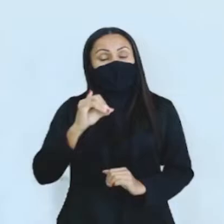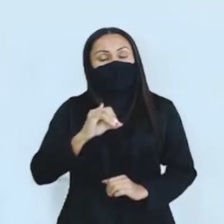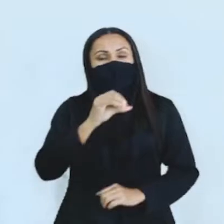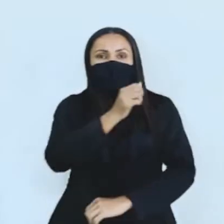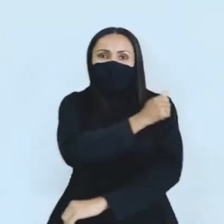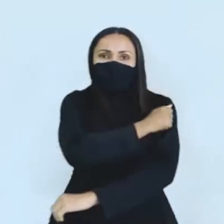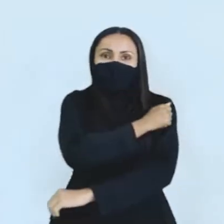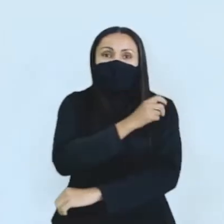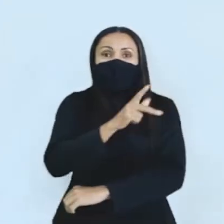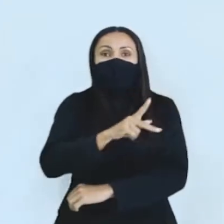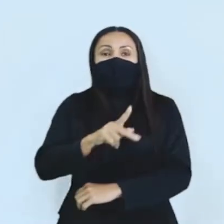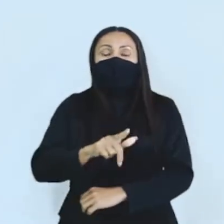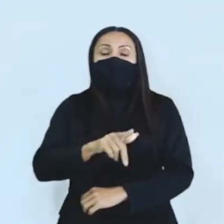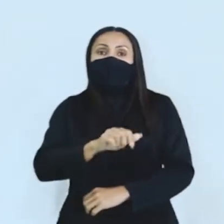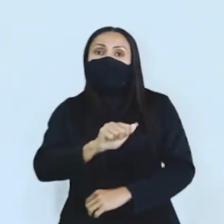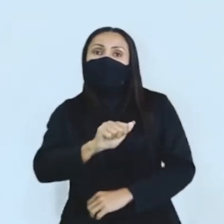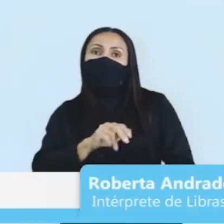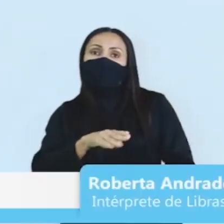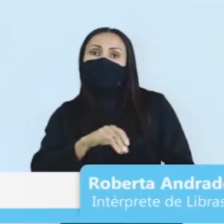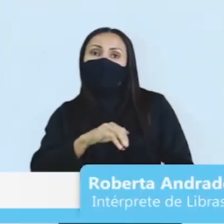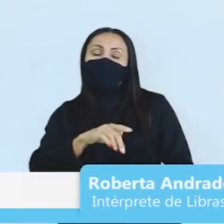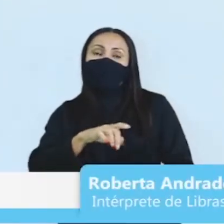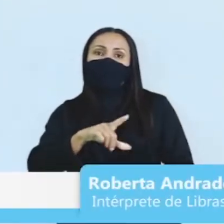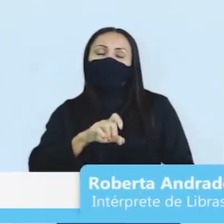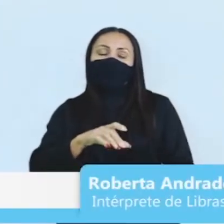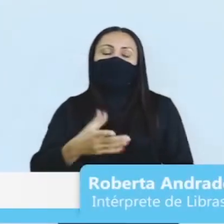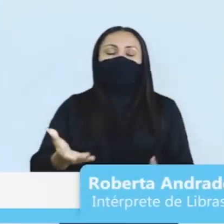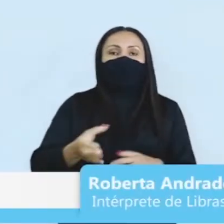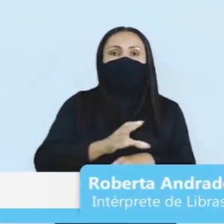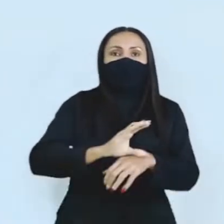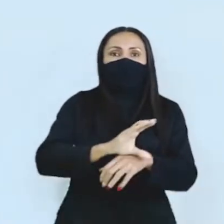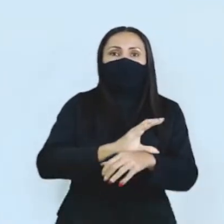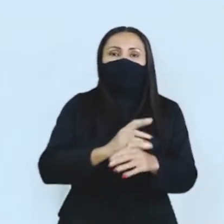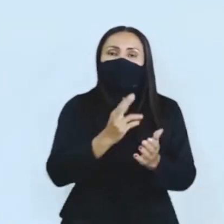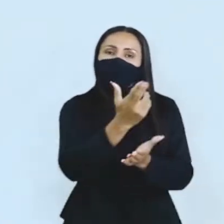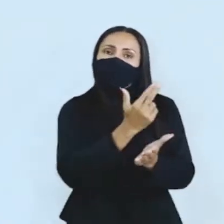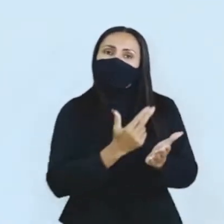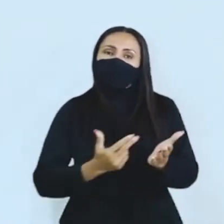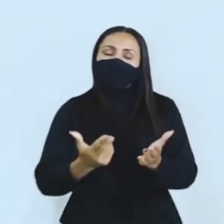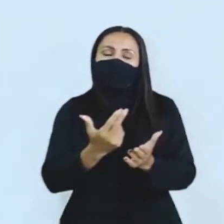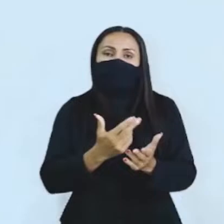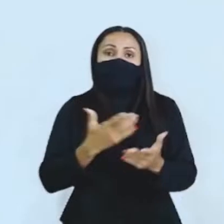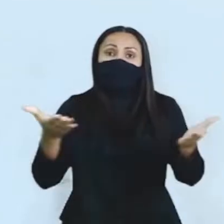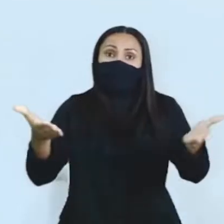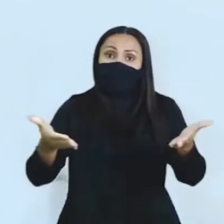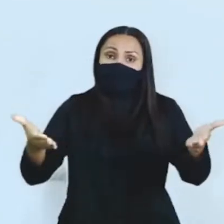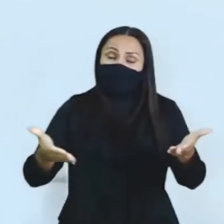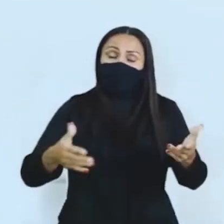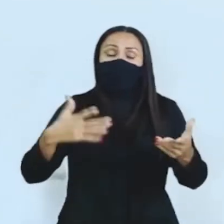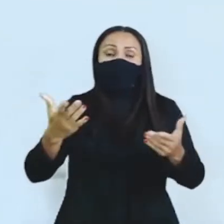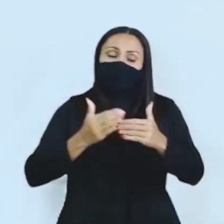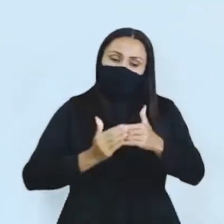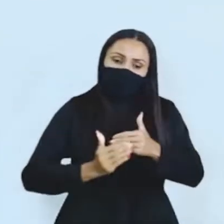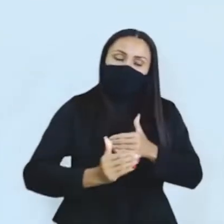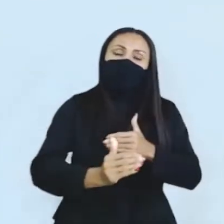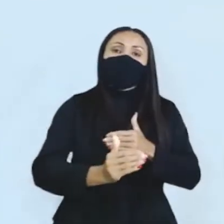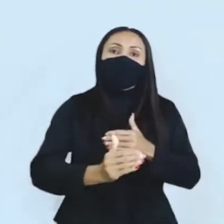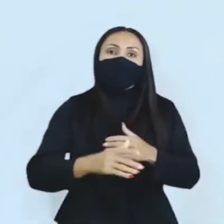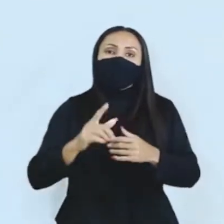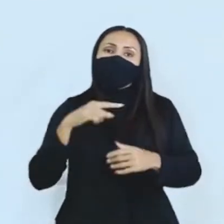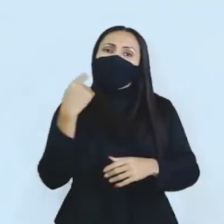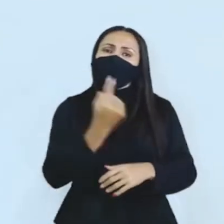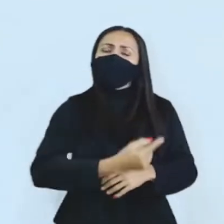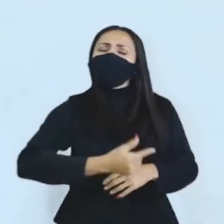Olá, estudante! Eu sou a professora Gabriele Machado, do curso de Design de Interiores, e hoje nós estamos começando a